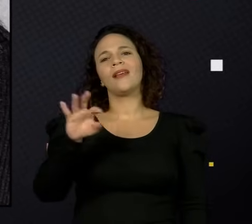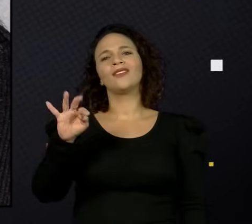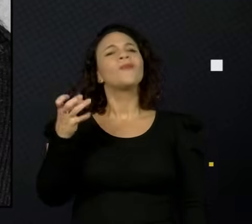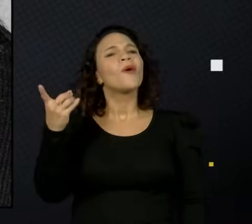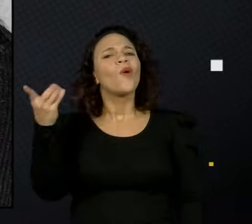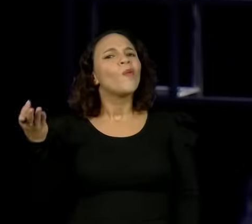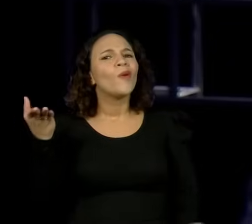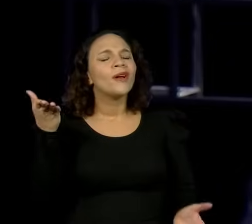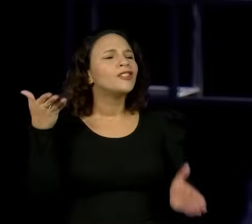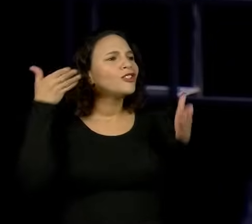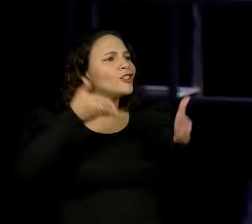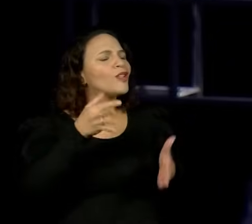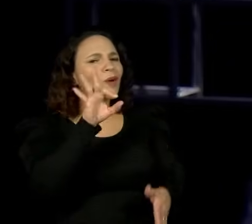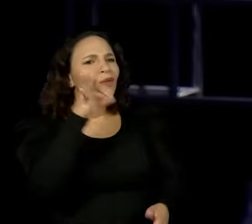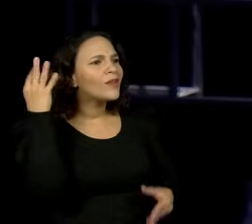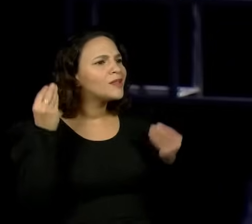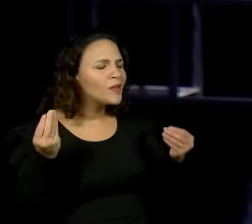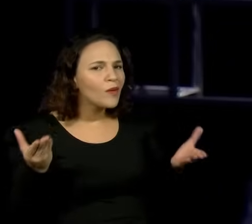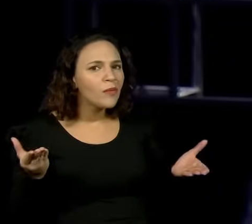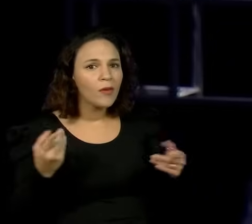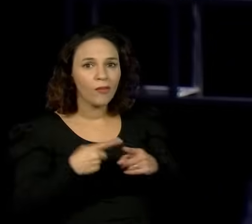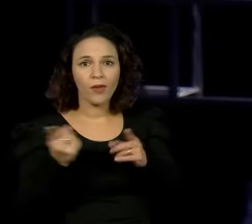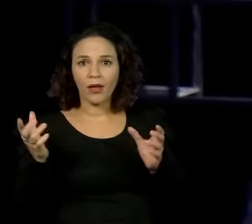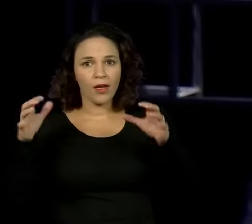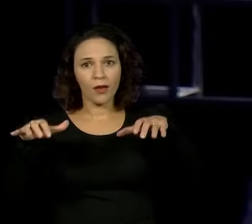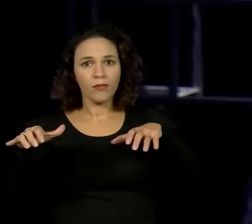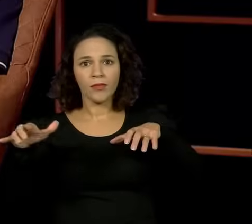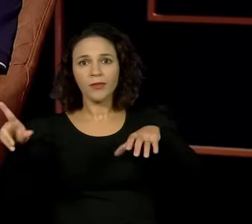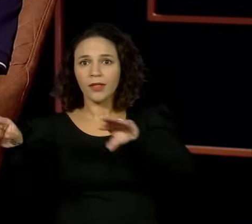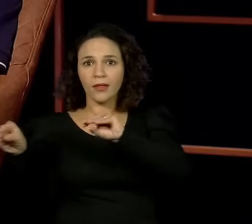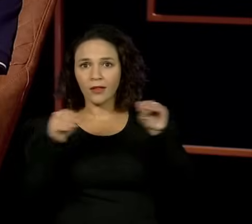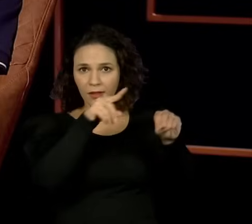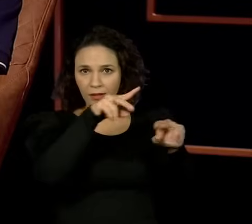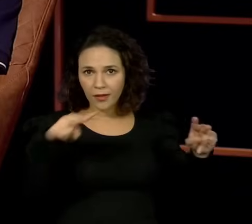Porque ao invés de Lyon, você foi para Paris.